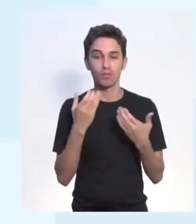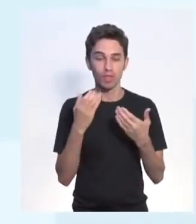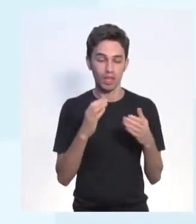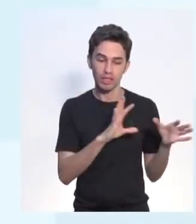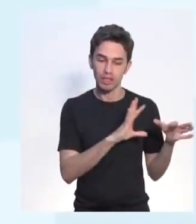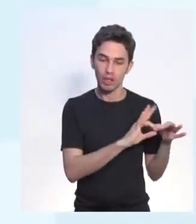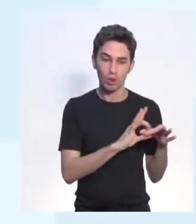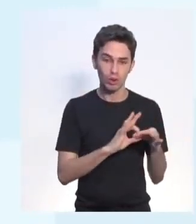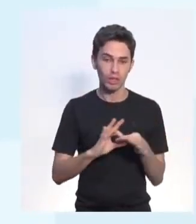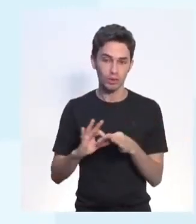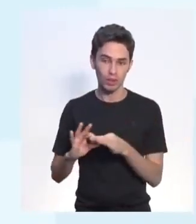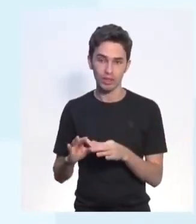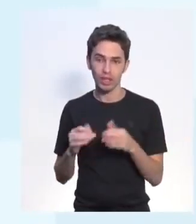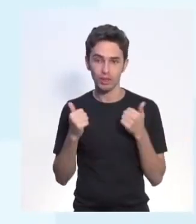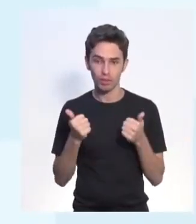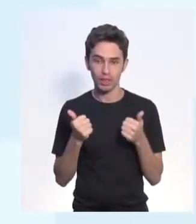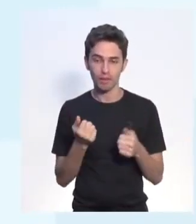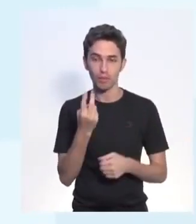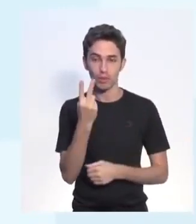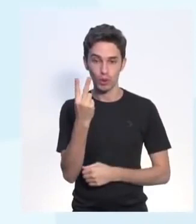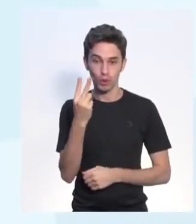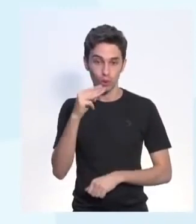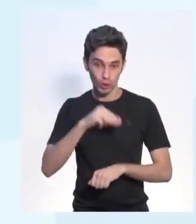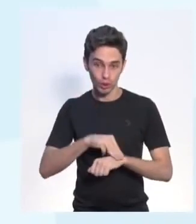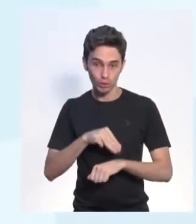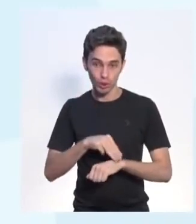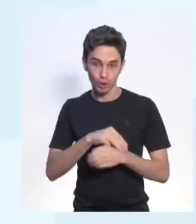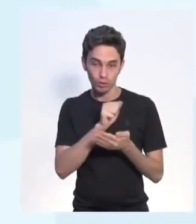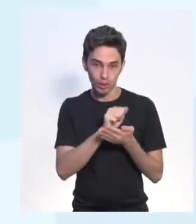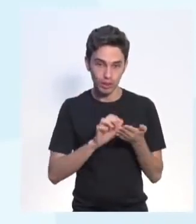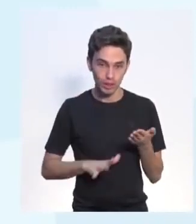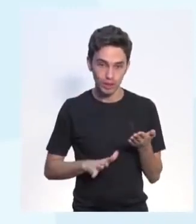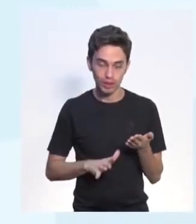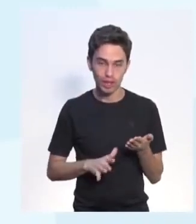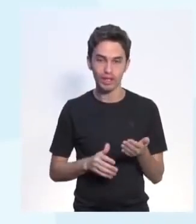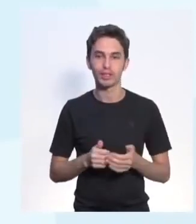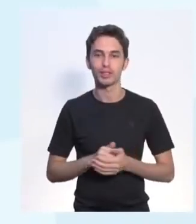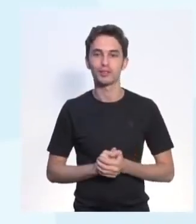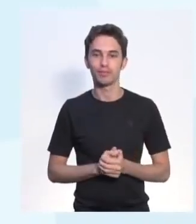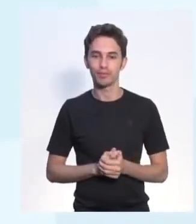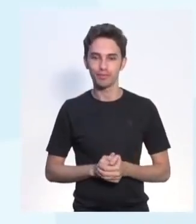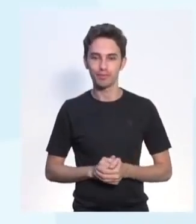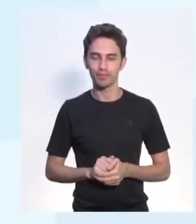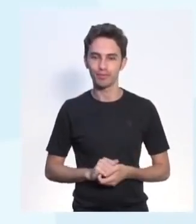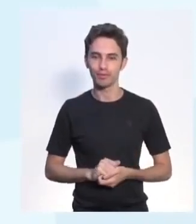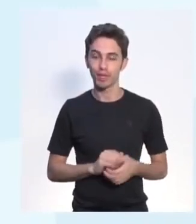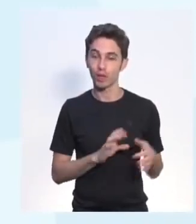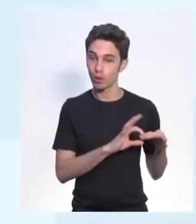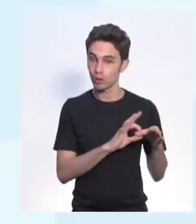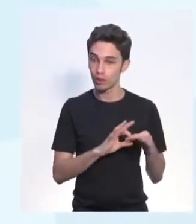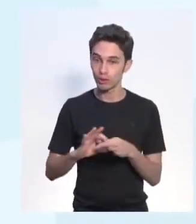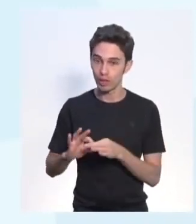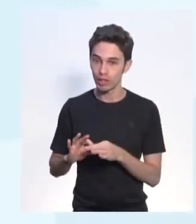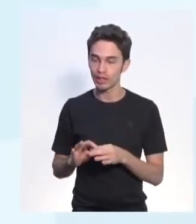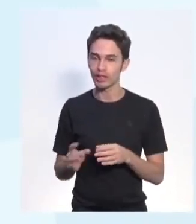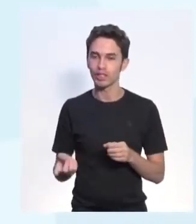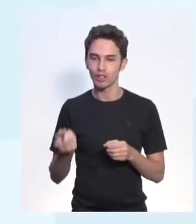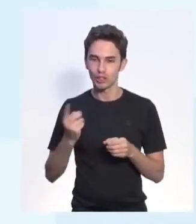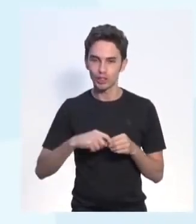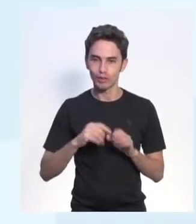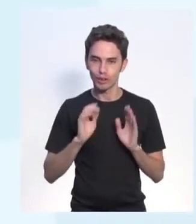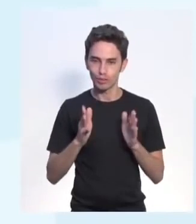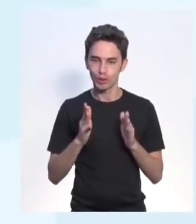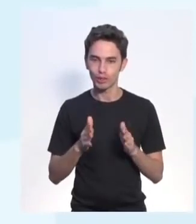contextualizados. 2 minutos para fazer essa atividade, dedinho no botão, contextualize, já